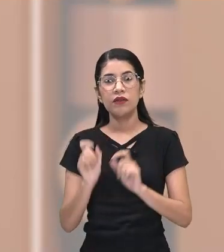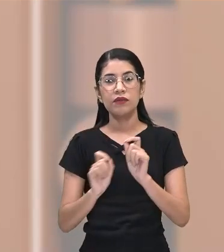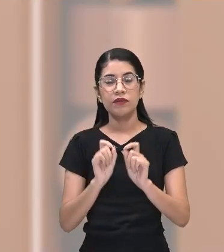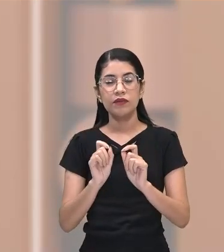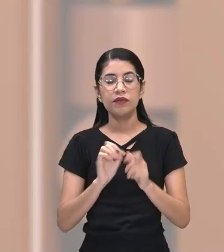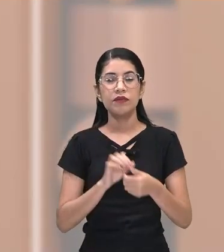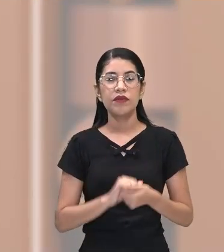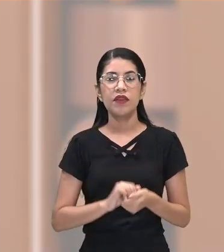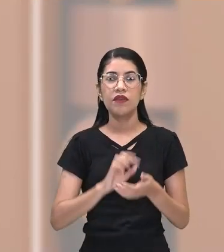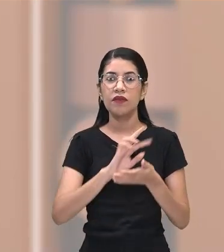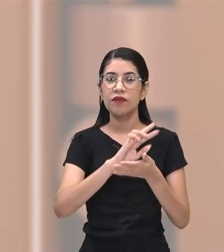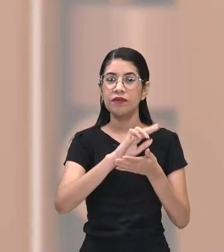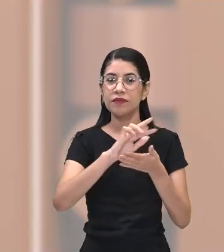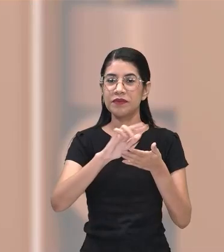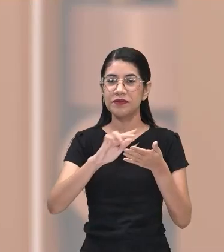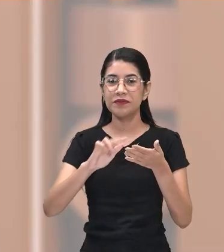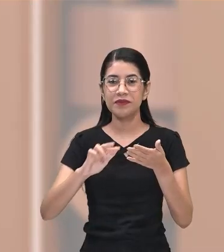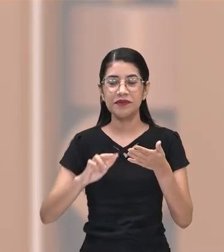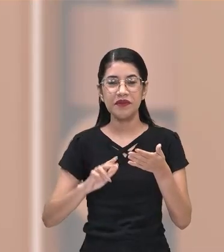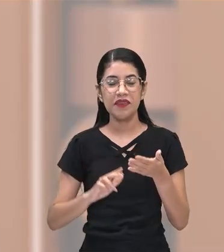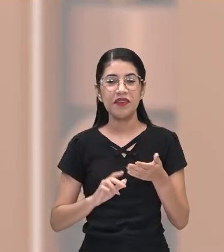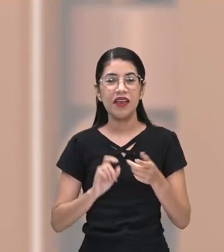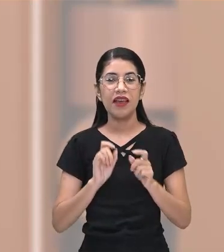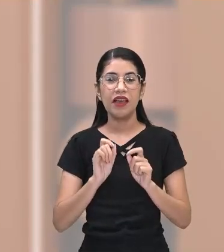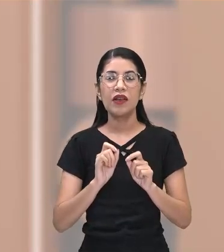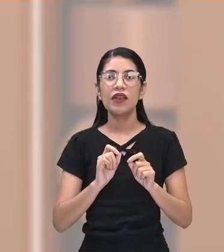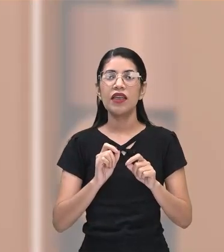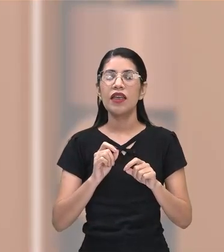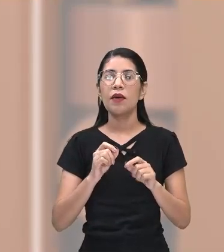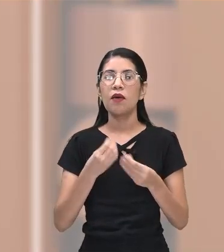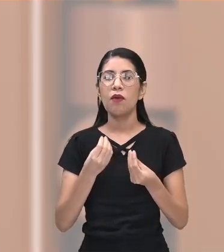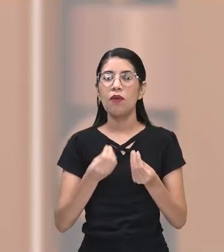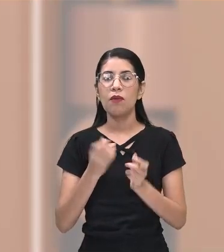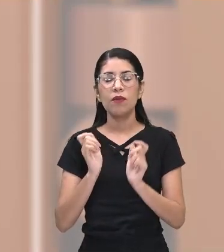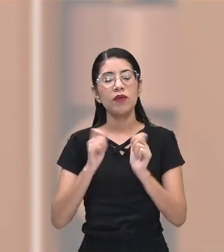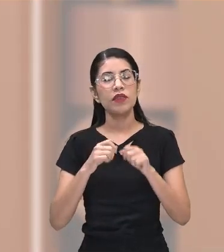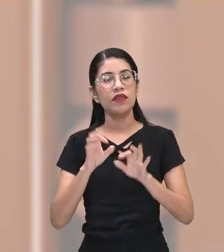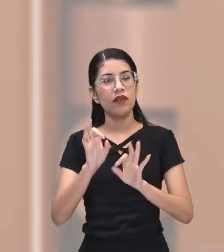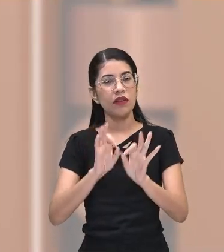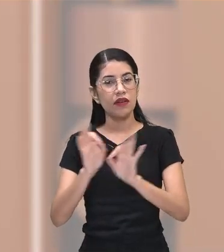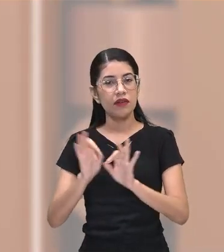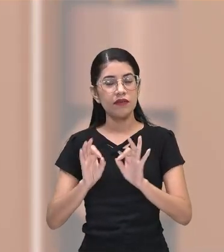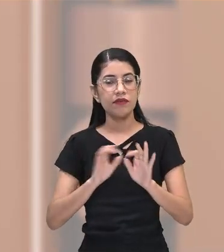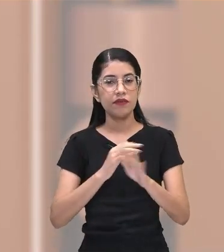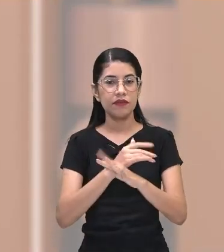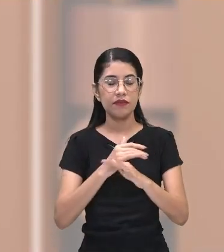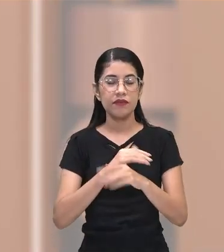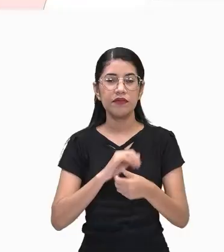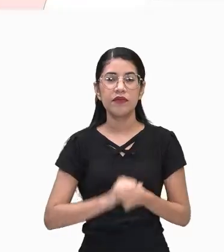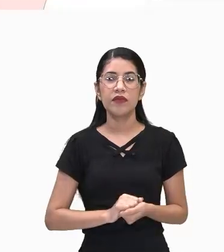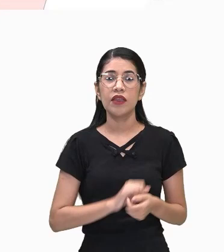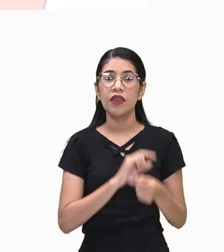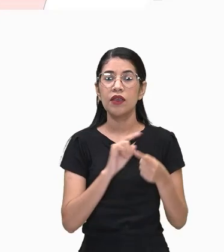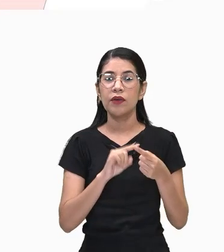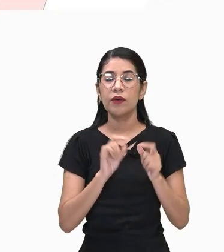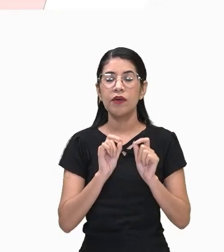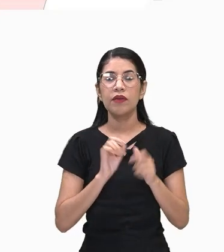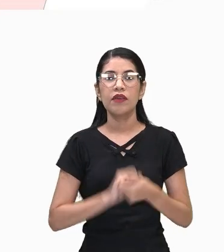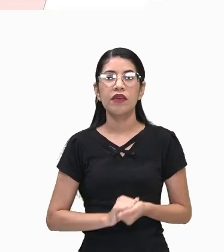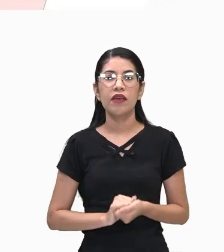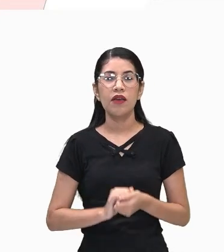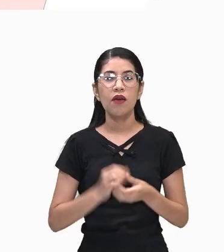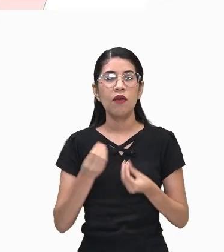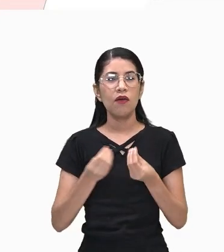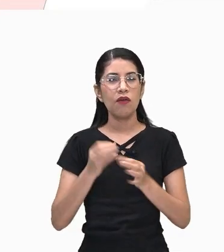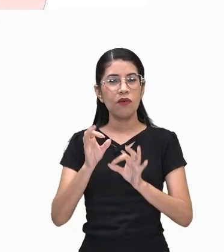tem vários instrumentos, né, para esse planejamento das cidades. E um deles é o Plano Diretor.